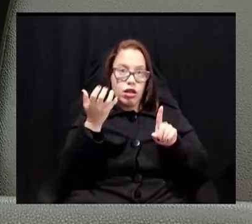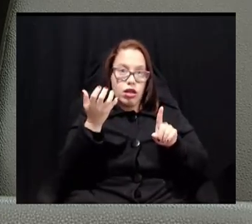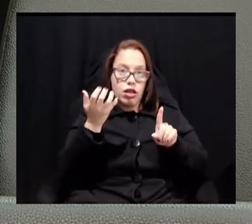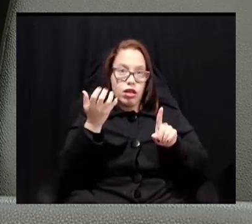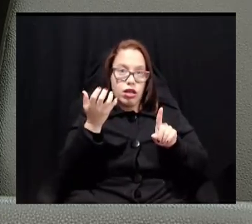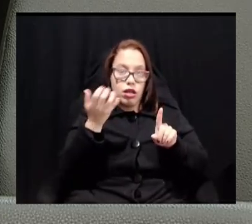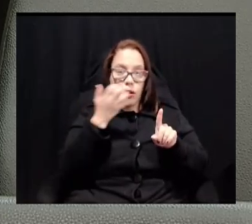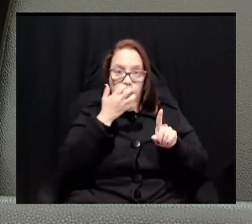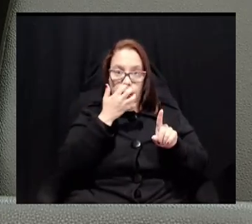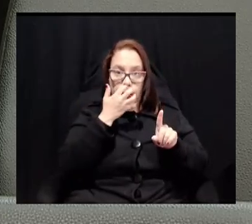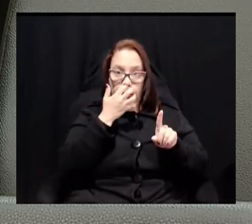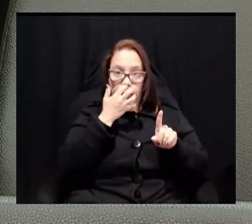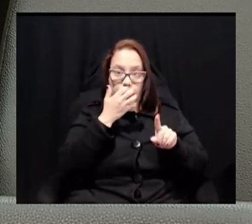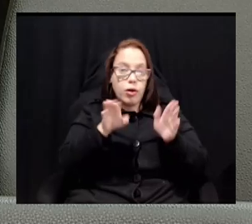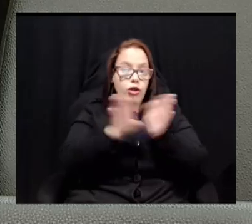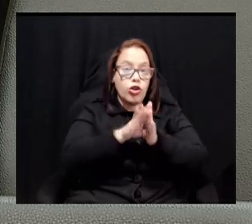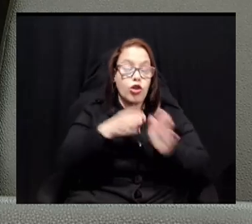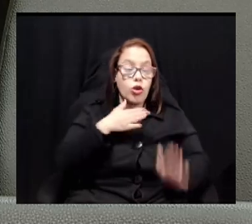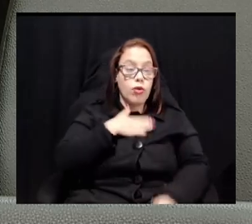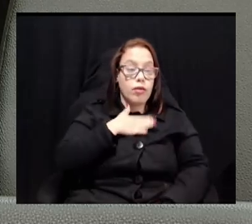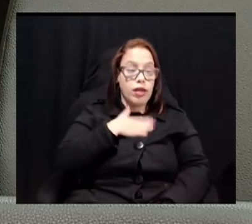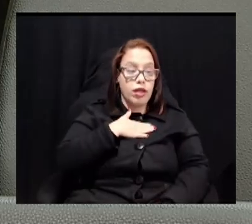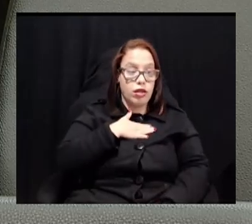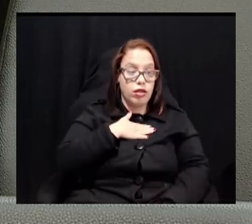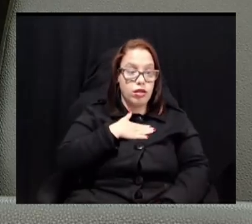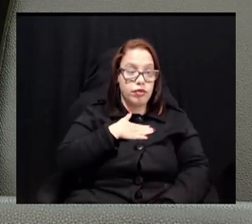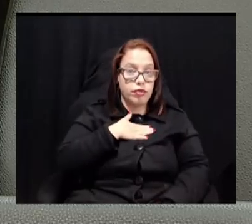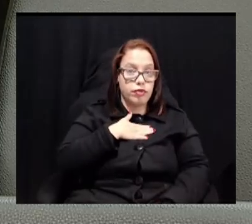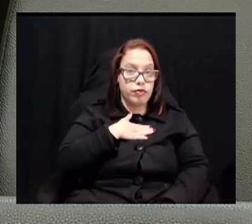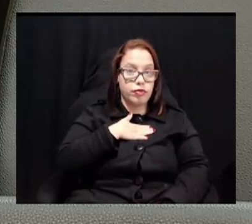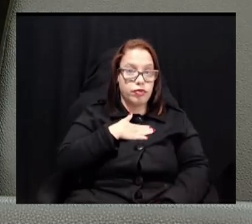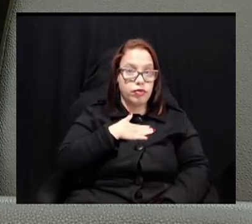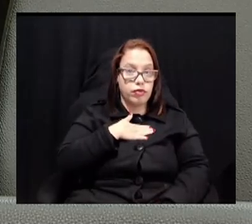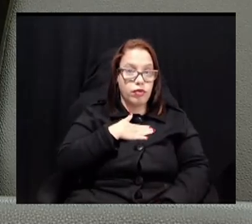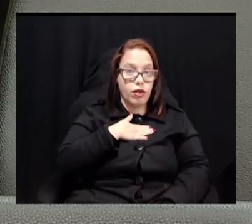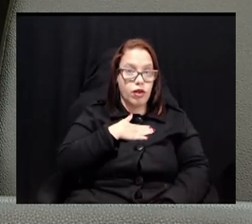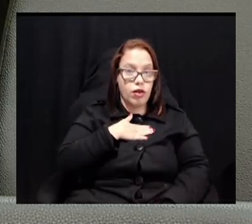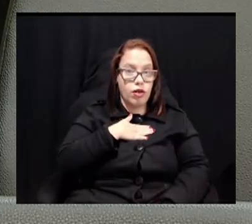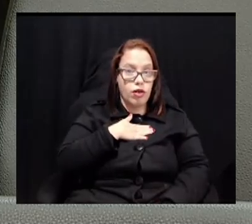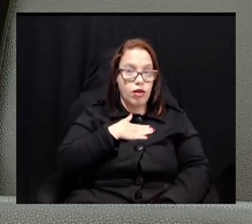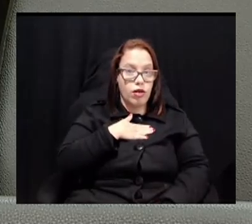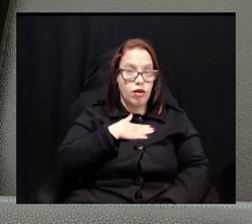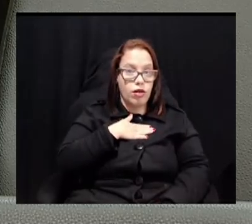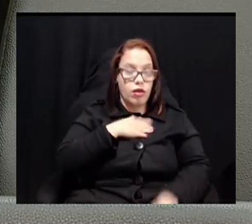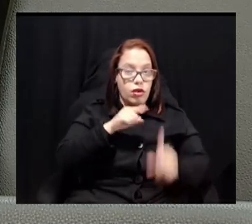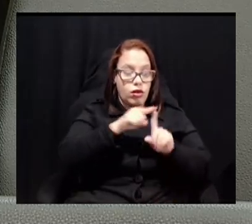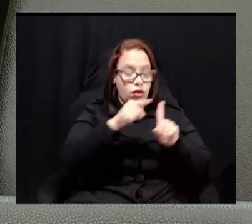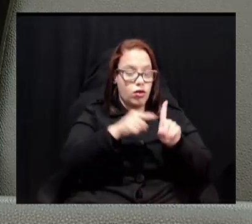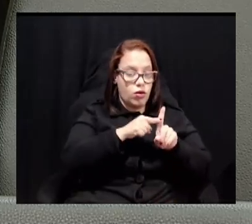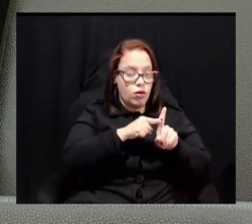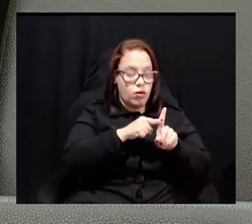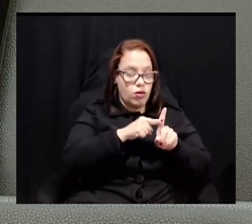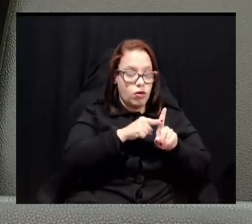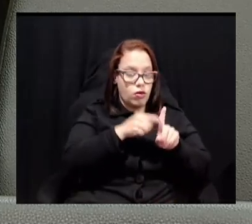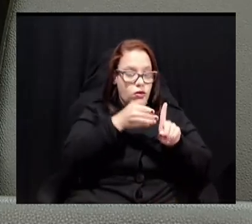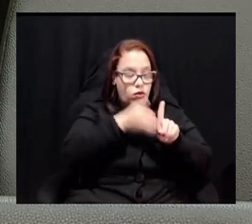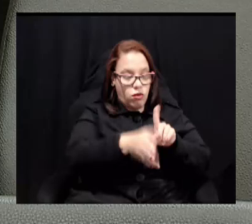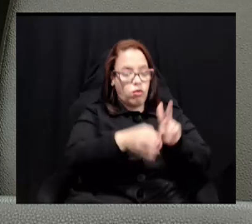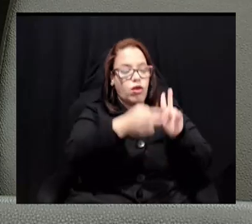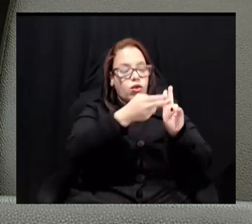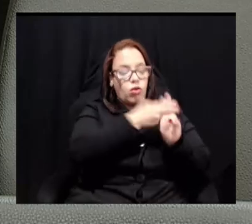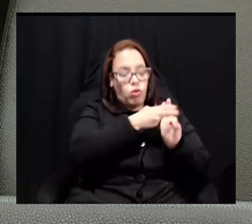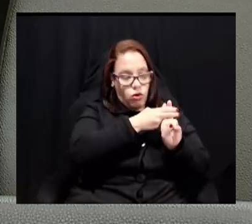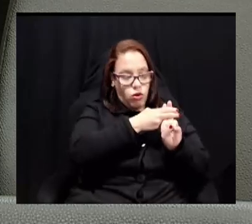demanda que chegou para mim? Poxa, quando a gente tem um parto no SUS, então tem